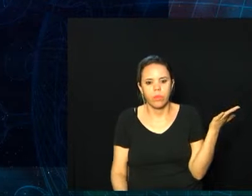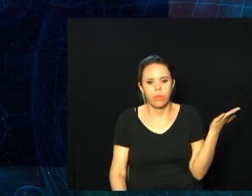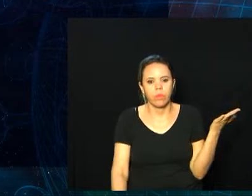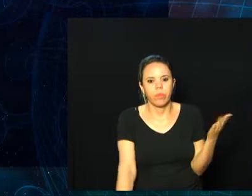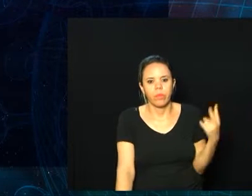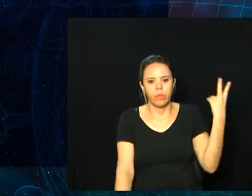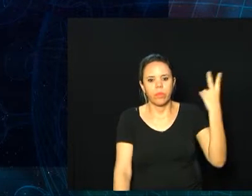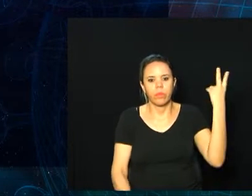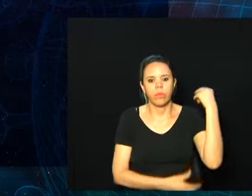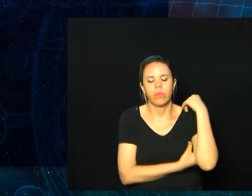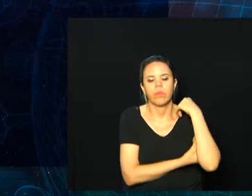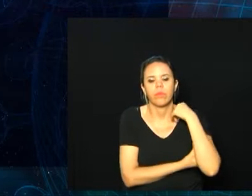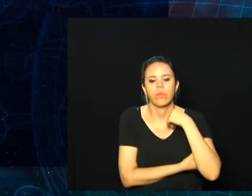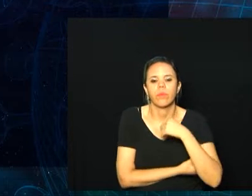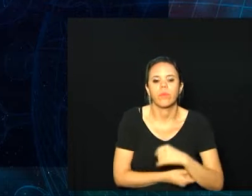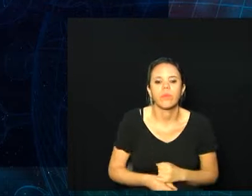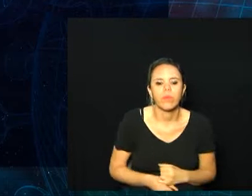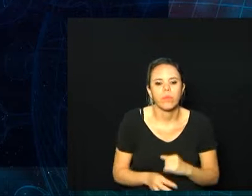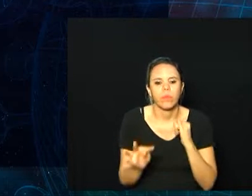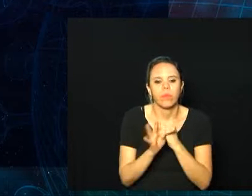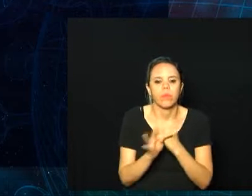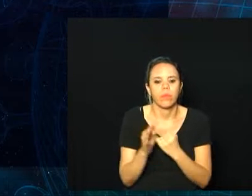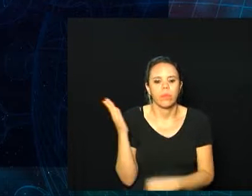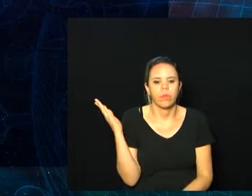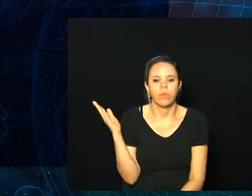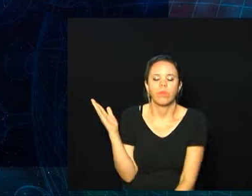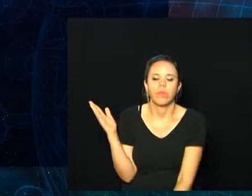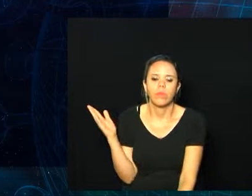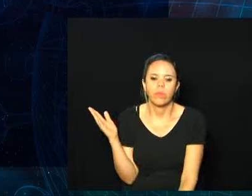16.598, Valinhos, 15.307, Itatiba,